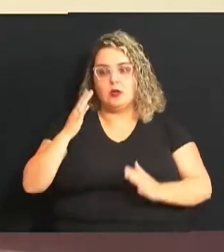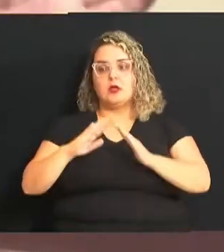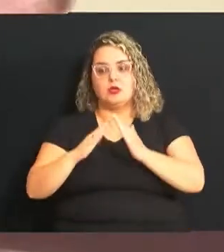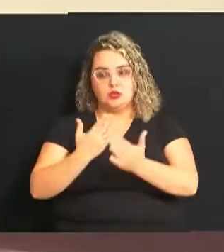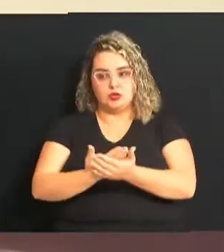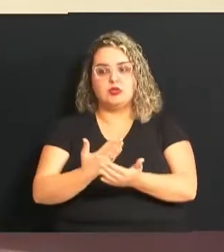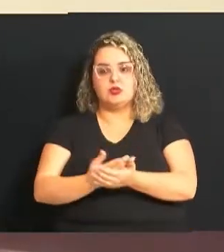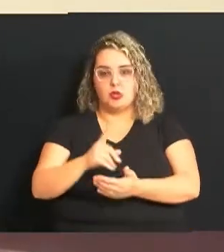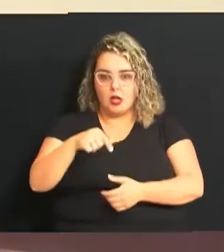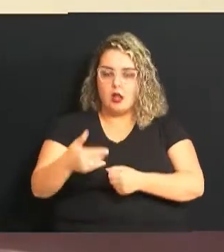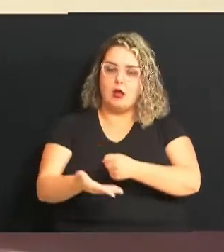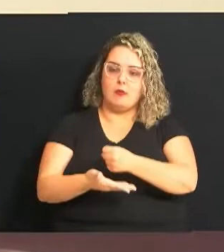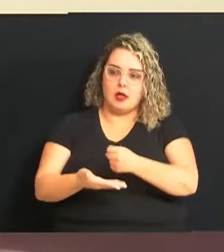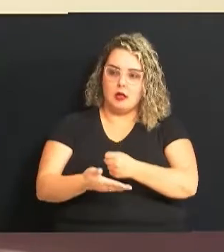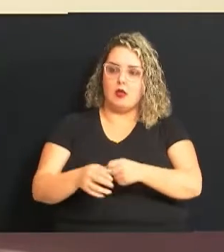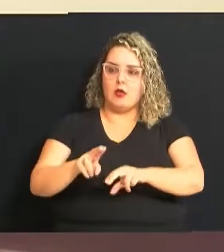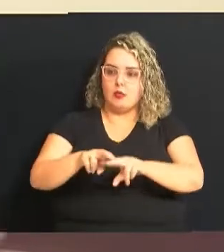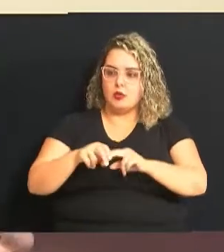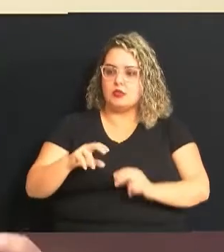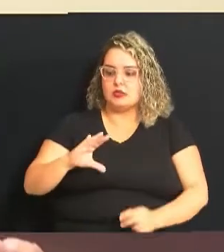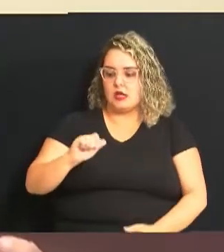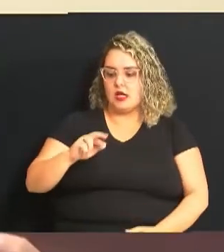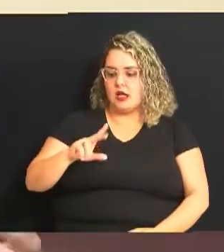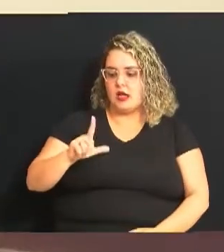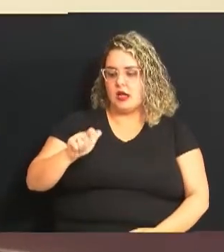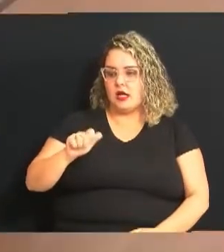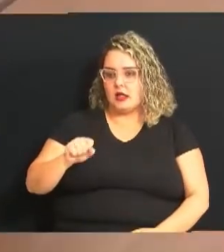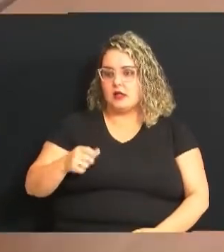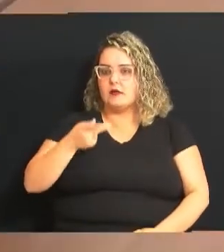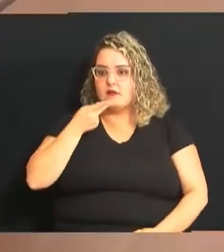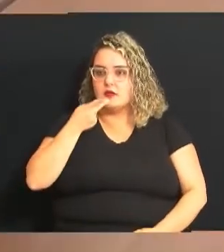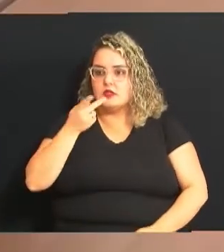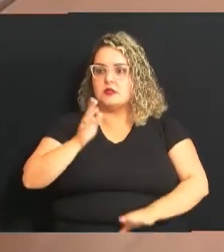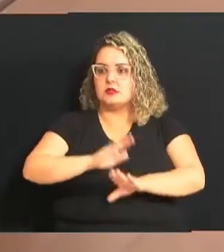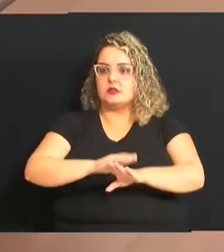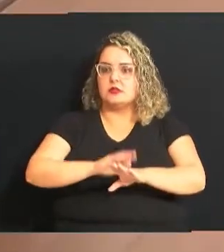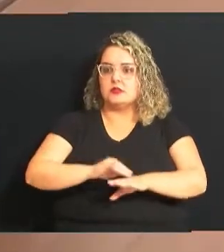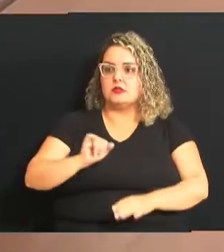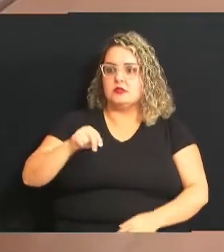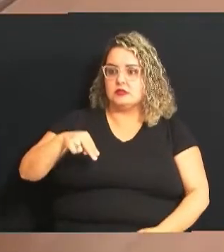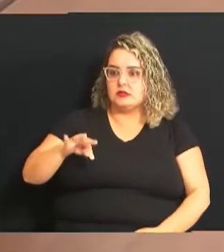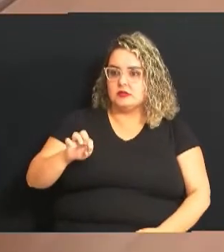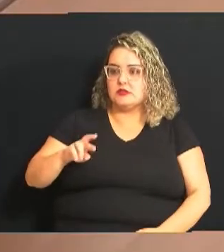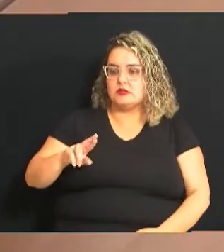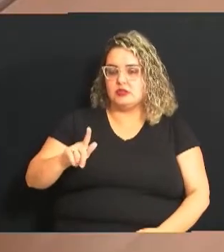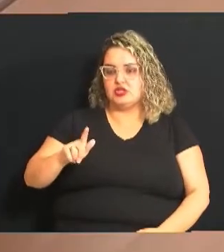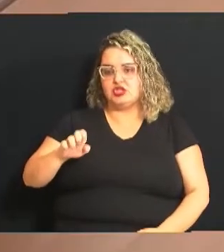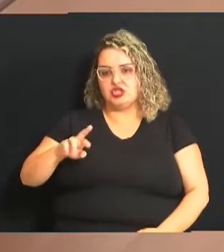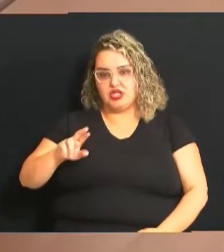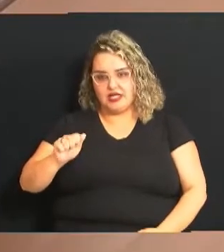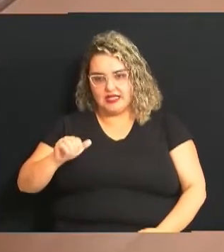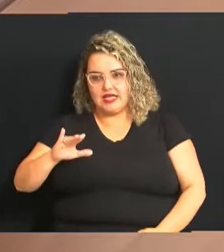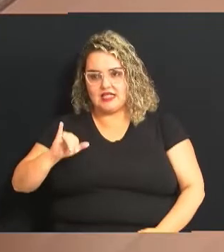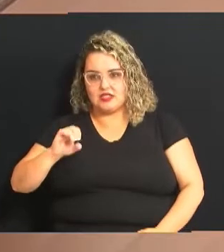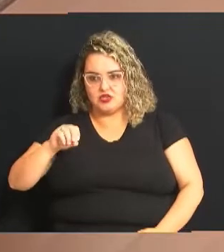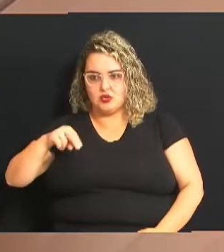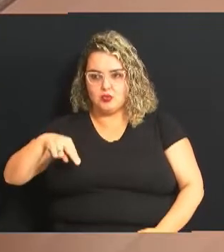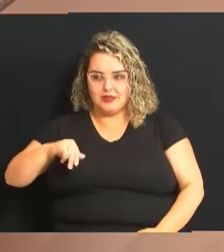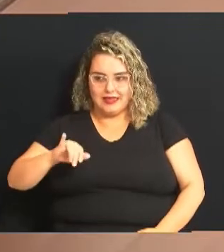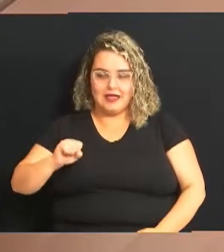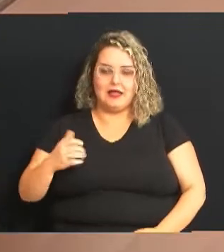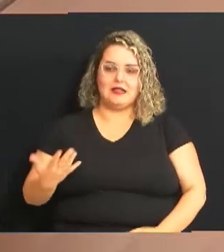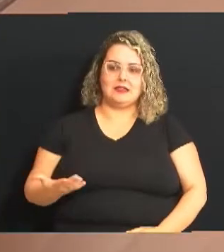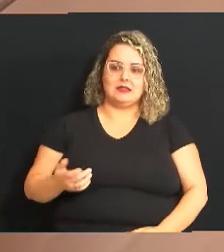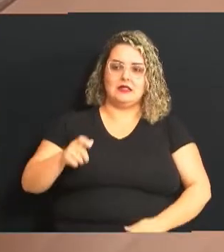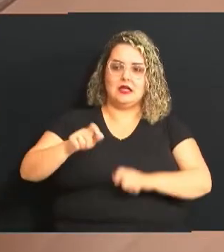para isso. Por isso que o que a Carla estava dizendo, né, dessas ações intergeracionais, onde a gente, vamos dizer assim, onde as